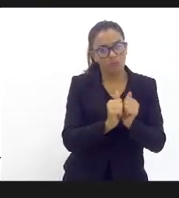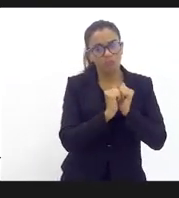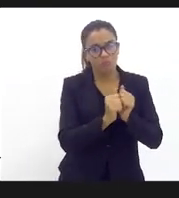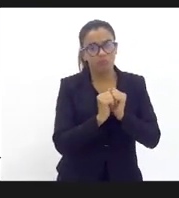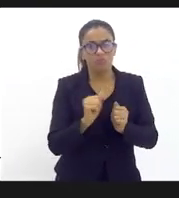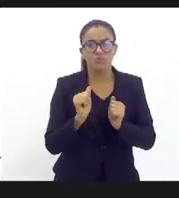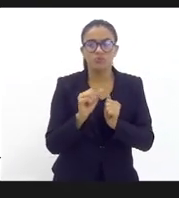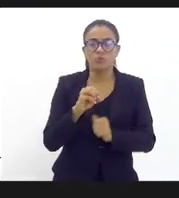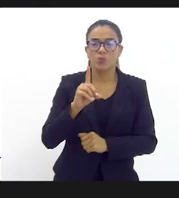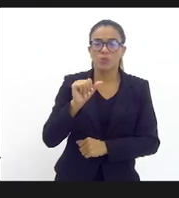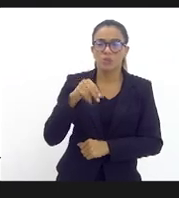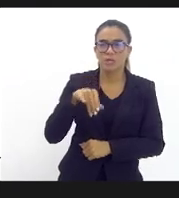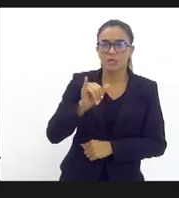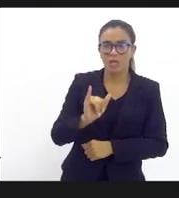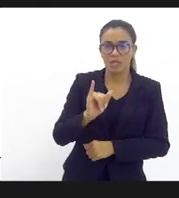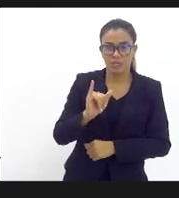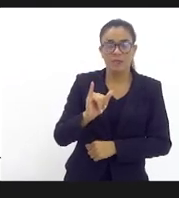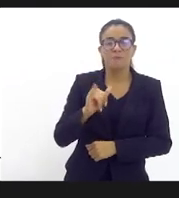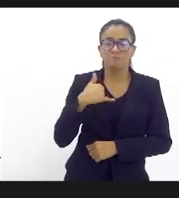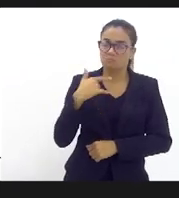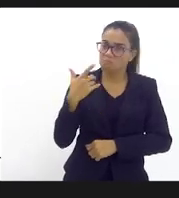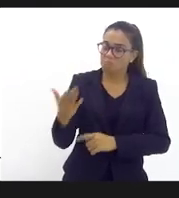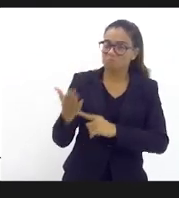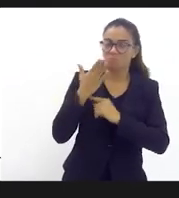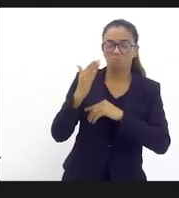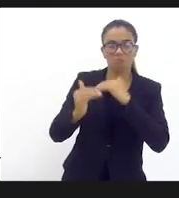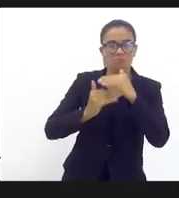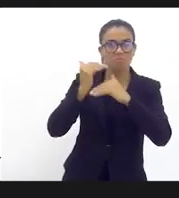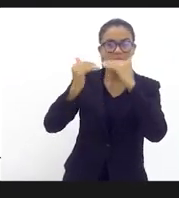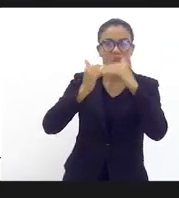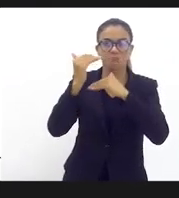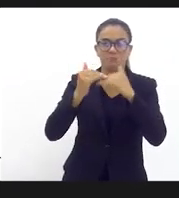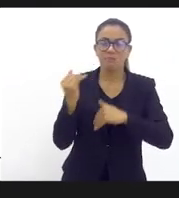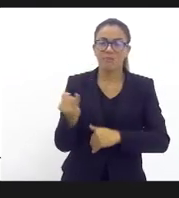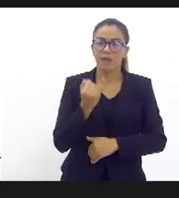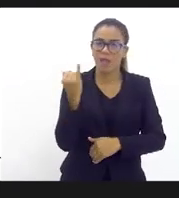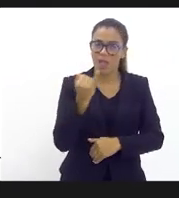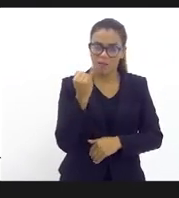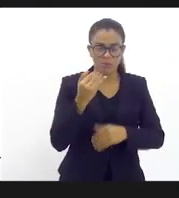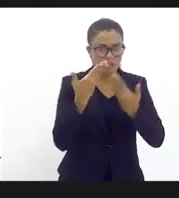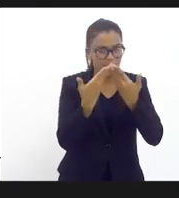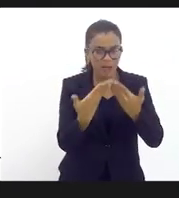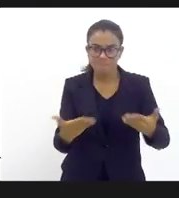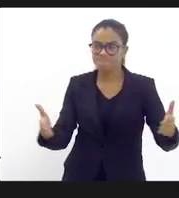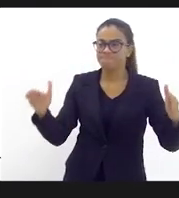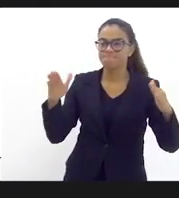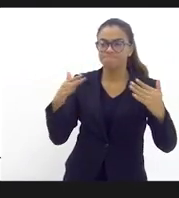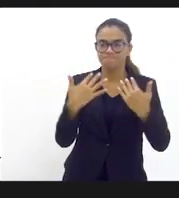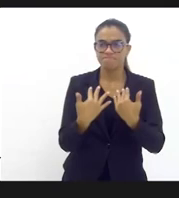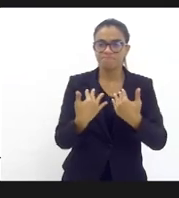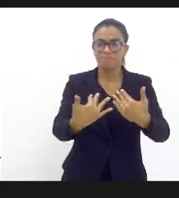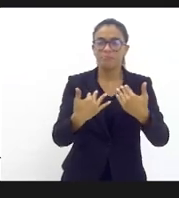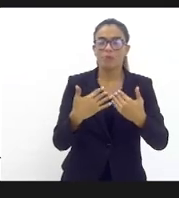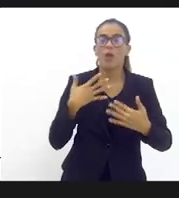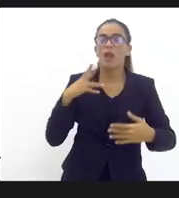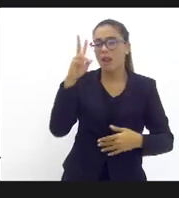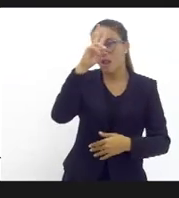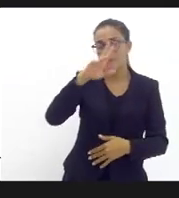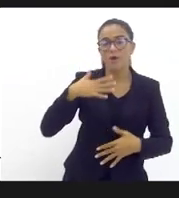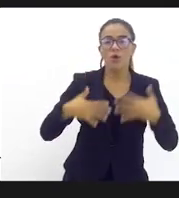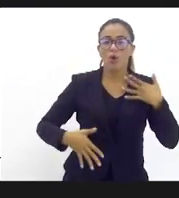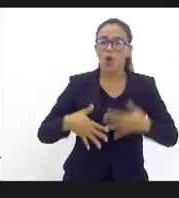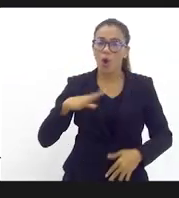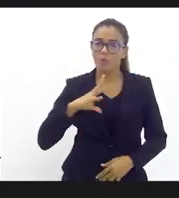foi de suma importância para o meu crescimento. Então, assim, é muito importante ela estar abrindo esse espaço para a gente, lembrando de corpos trans